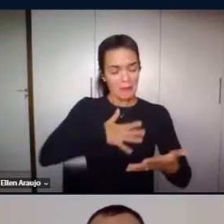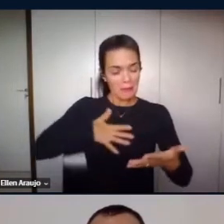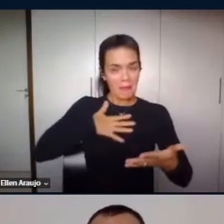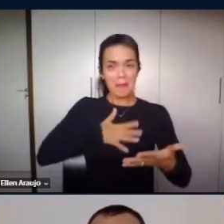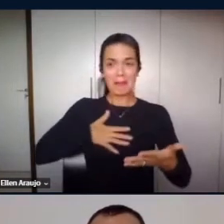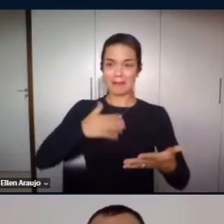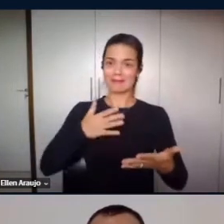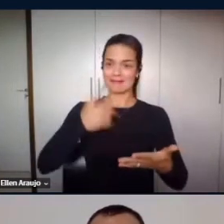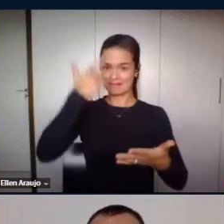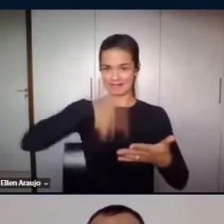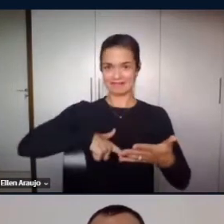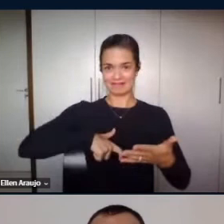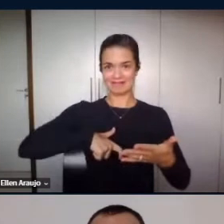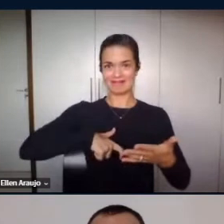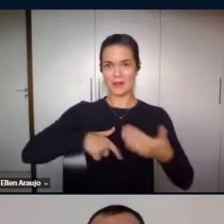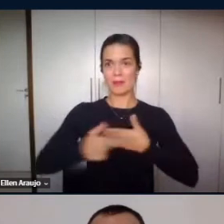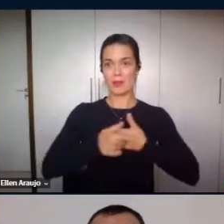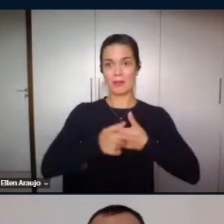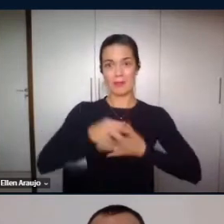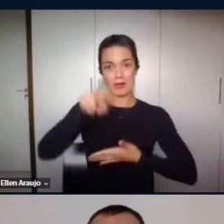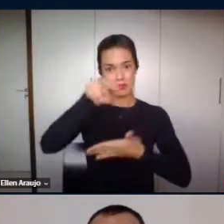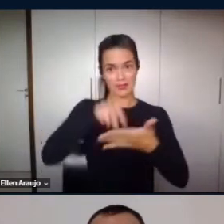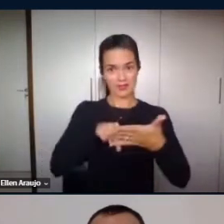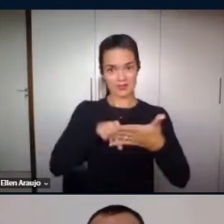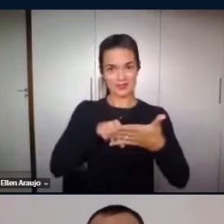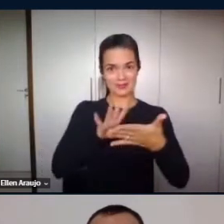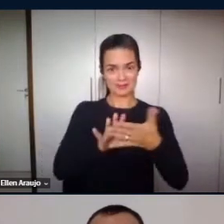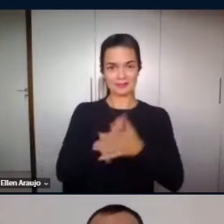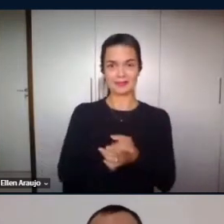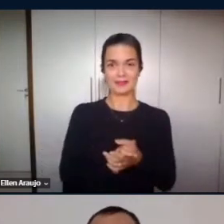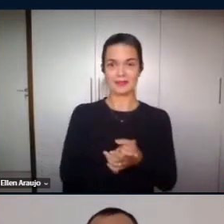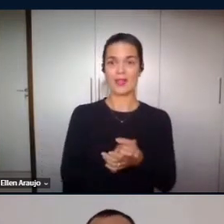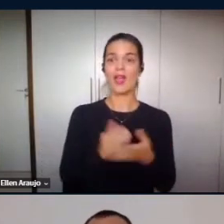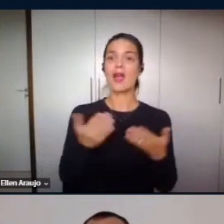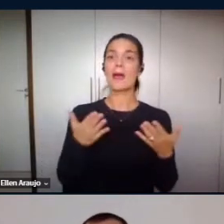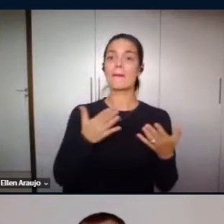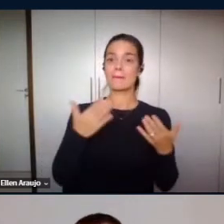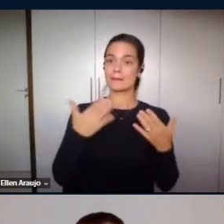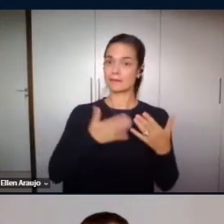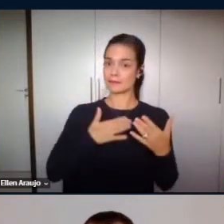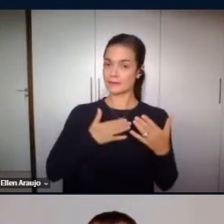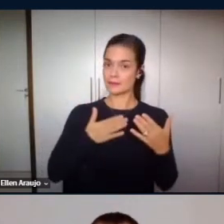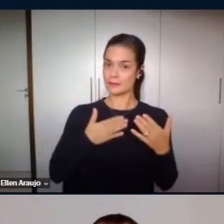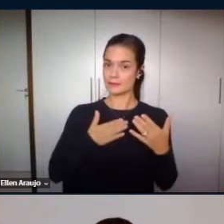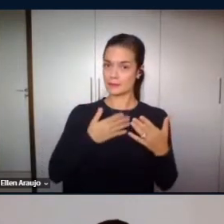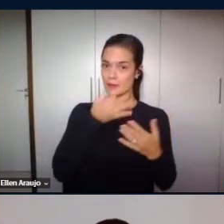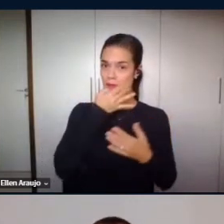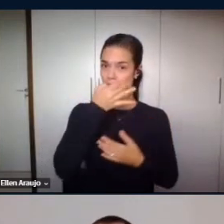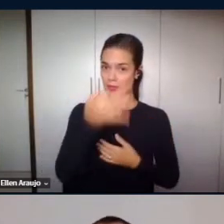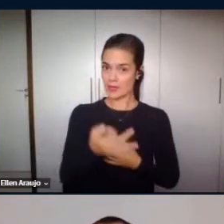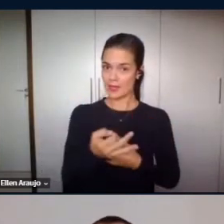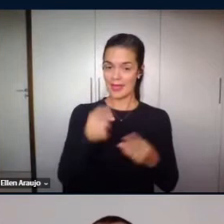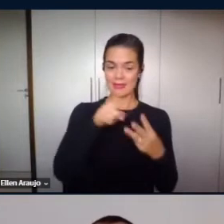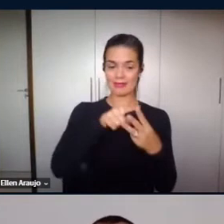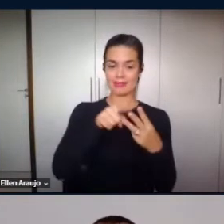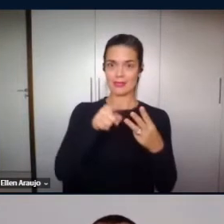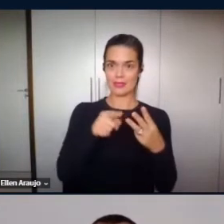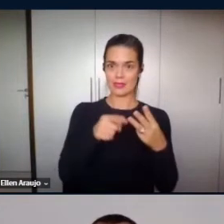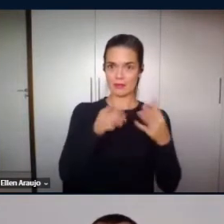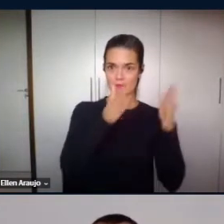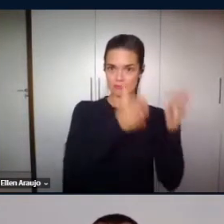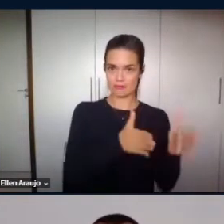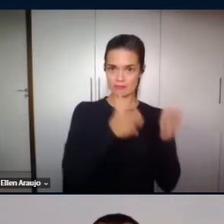leitora do teu trabalho. Eu dividi a minha arguição em três partes. Eu sempre faço